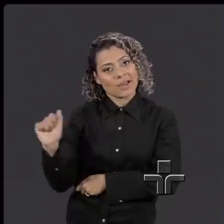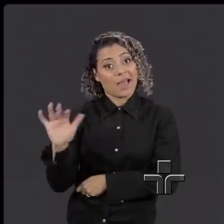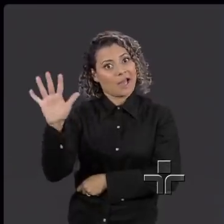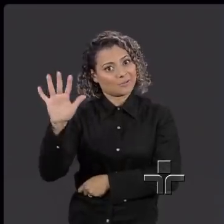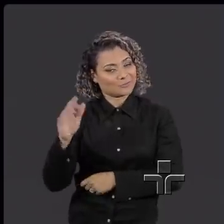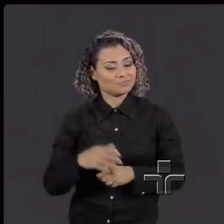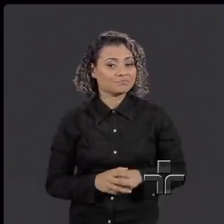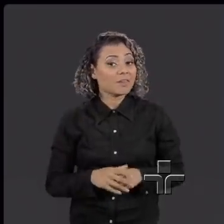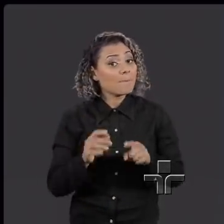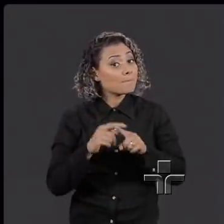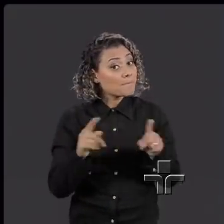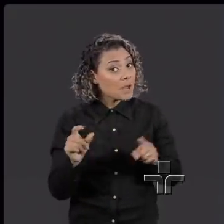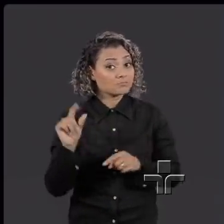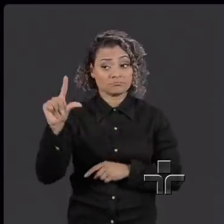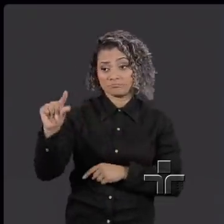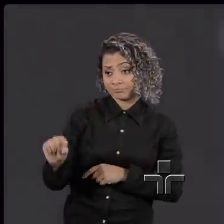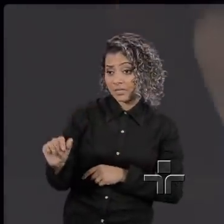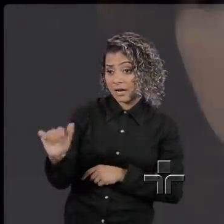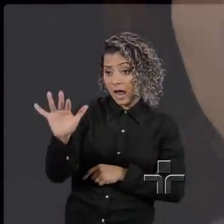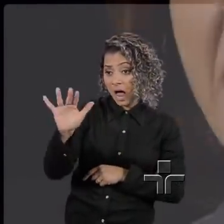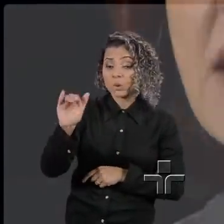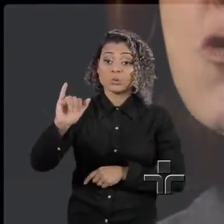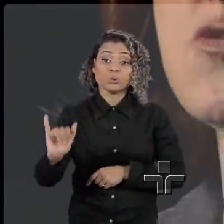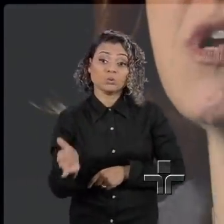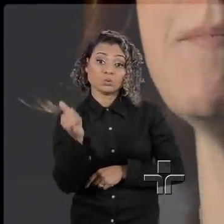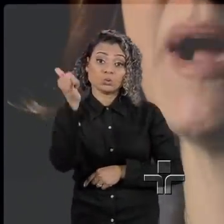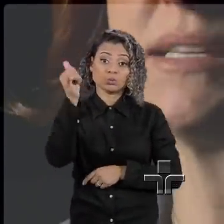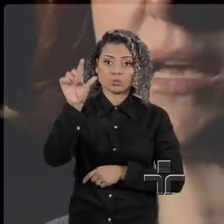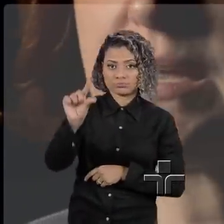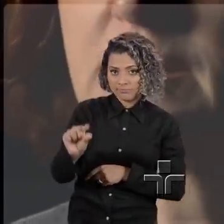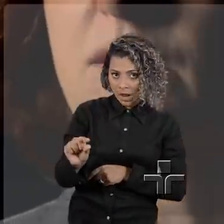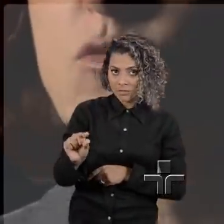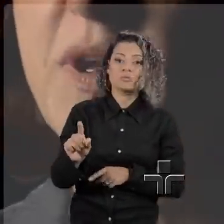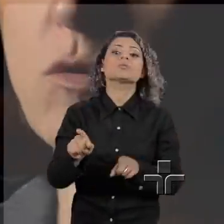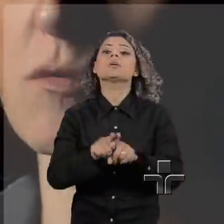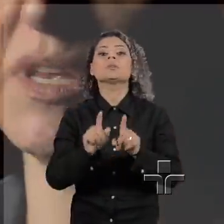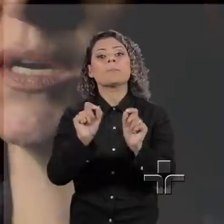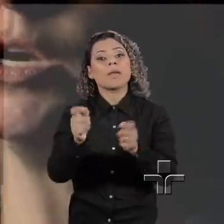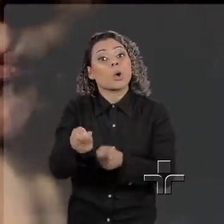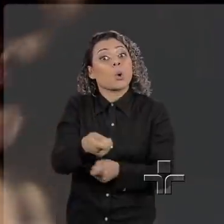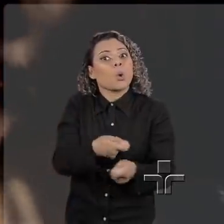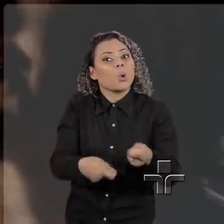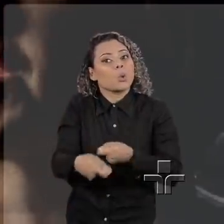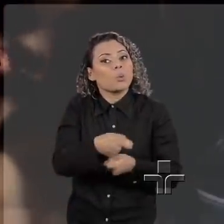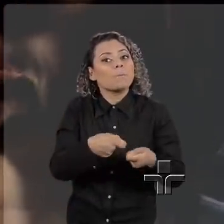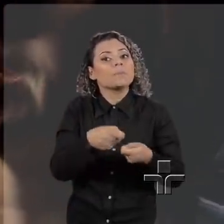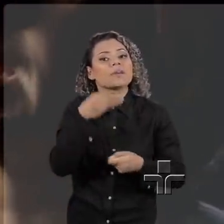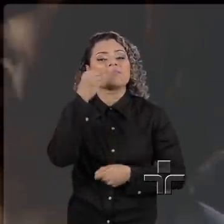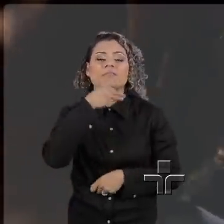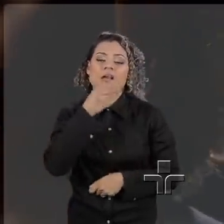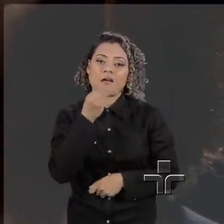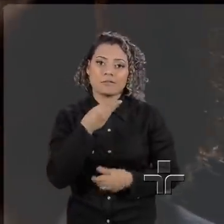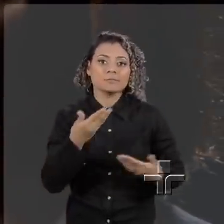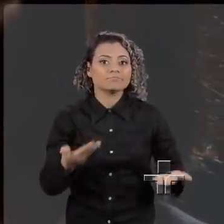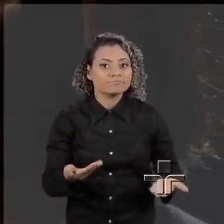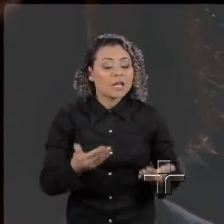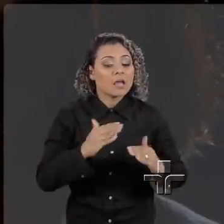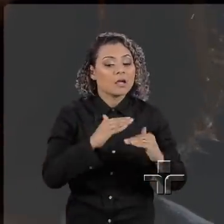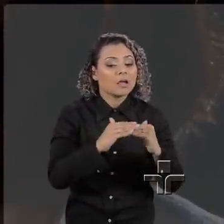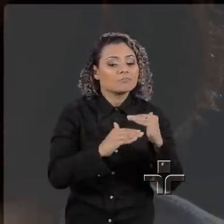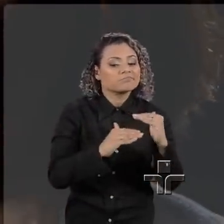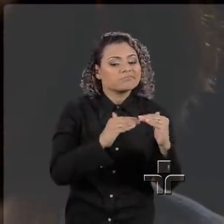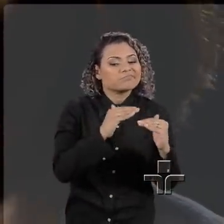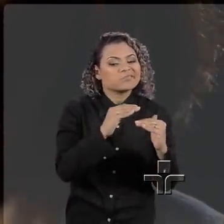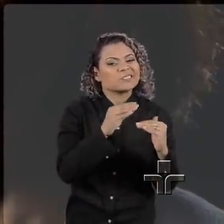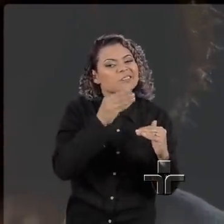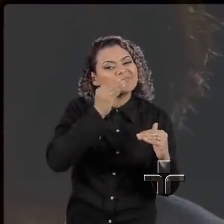assim, inflação baixa, com juros muito baixos, mas ainda com uma economia muito fragilizada, com um crescimento